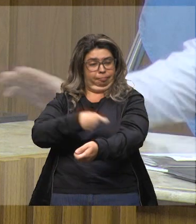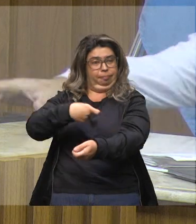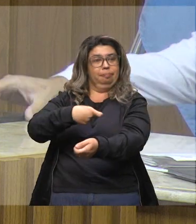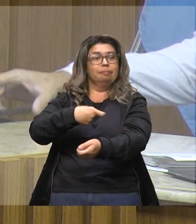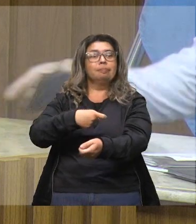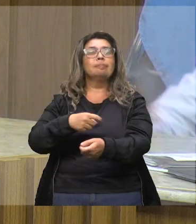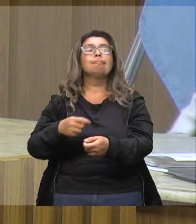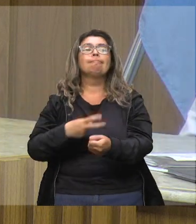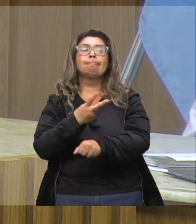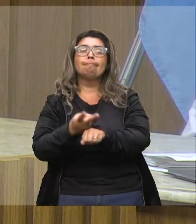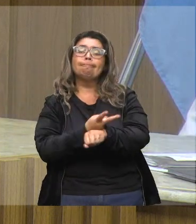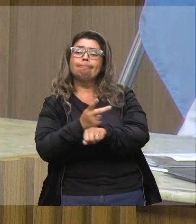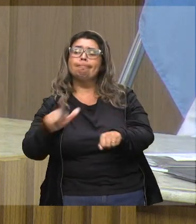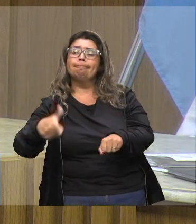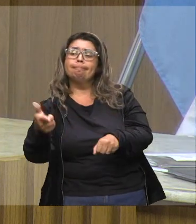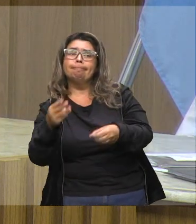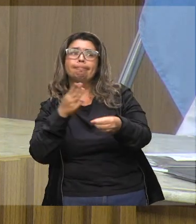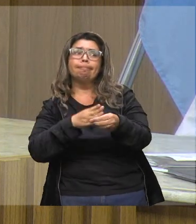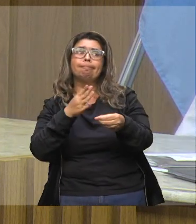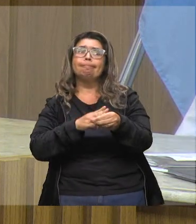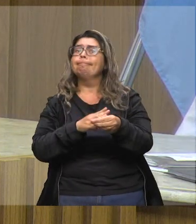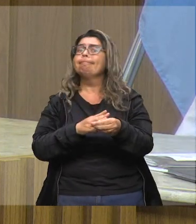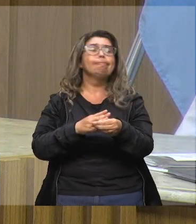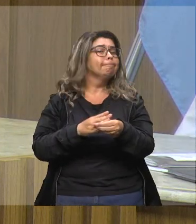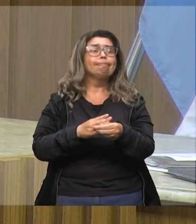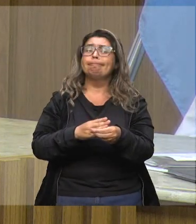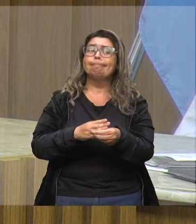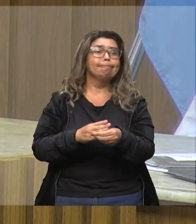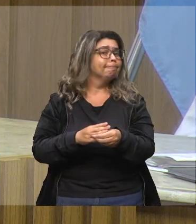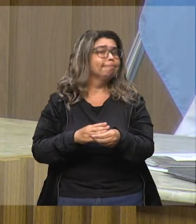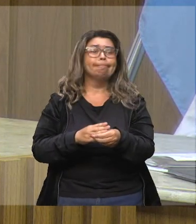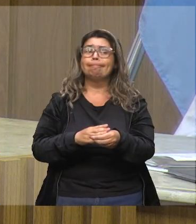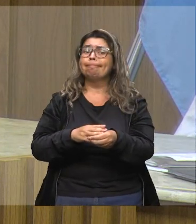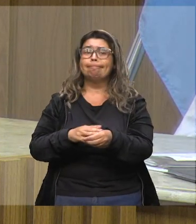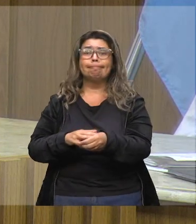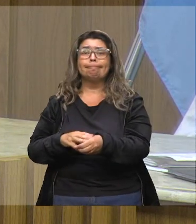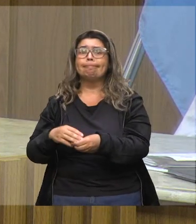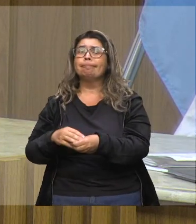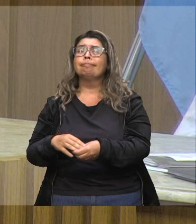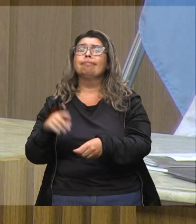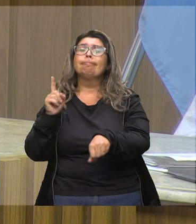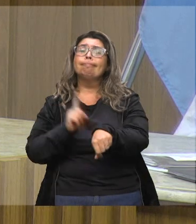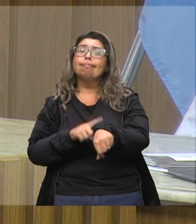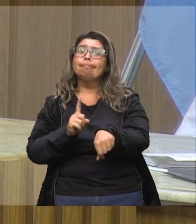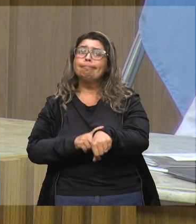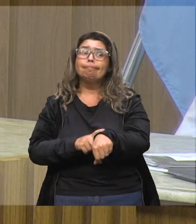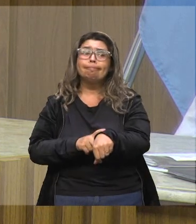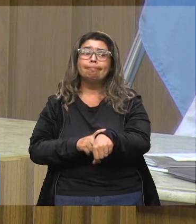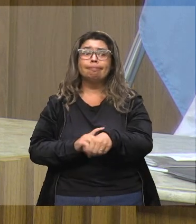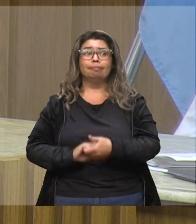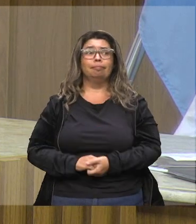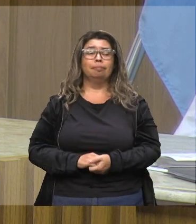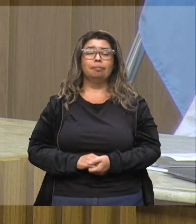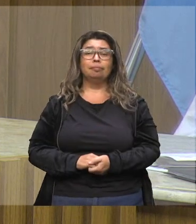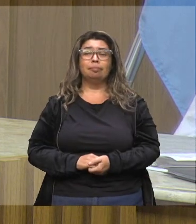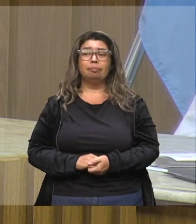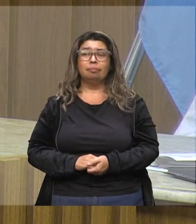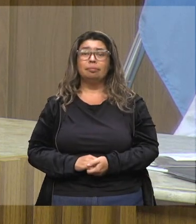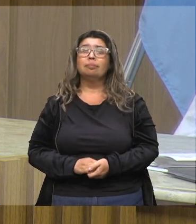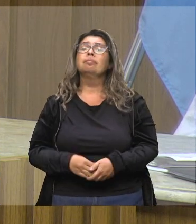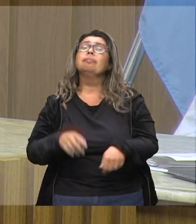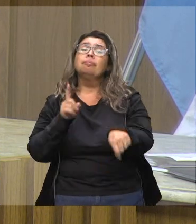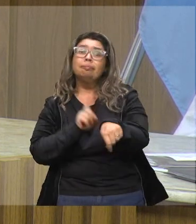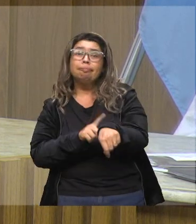procurar outro município, não dá tempo. Não dá tempo. A gente está numa situação tão